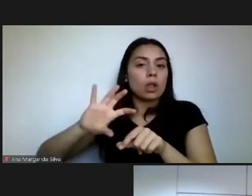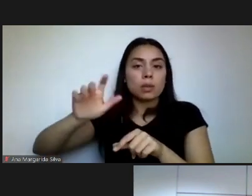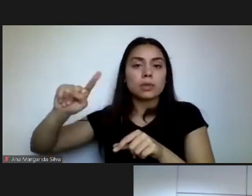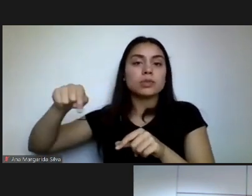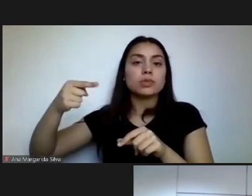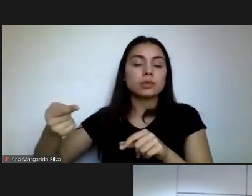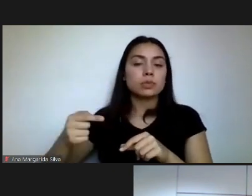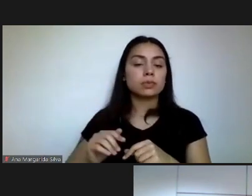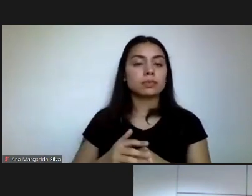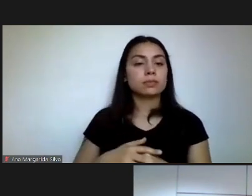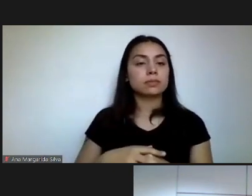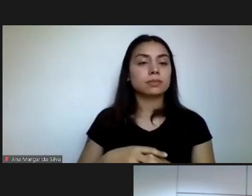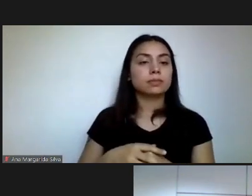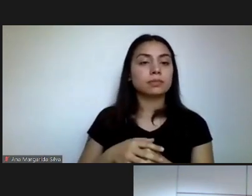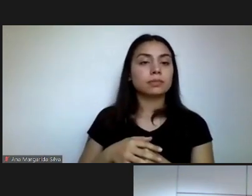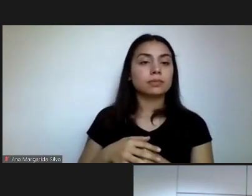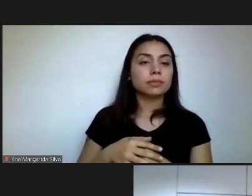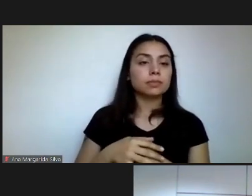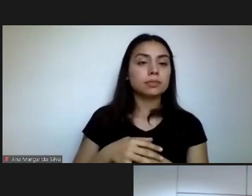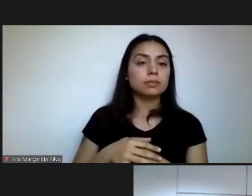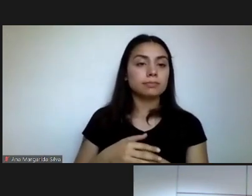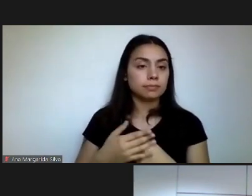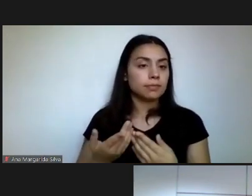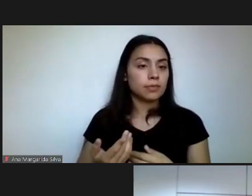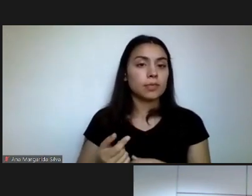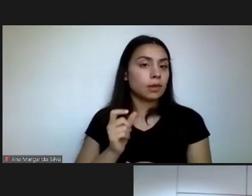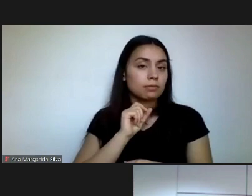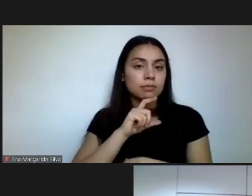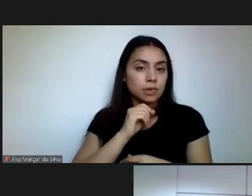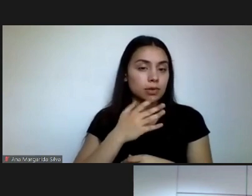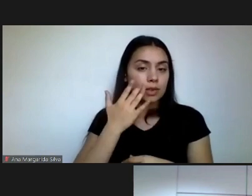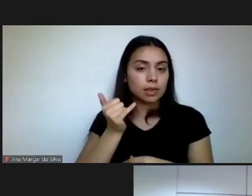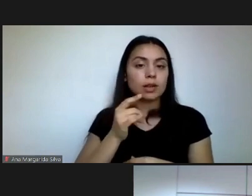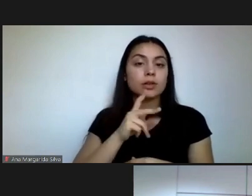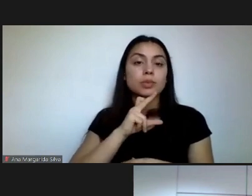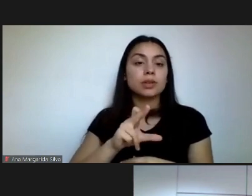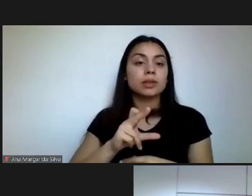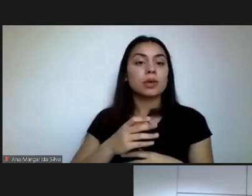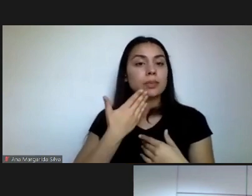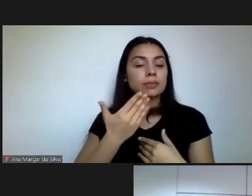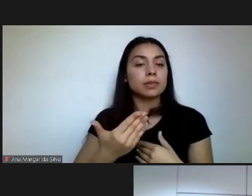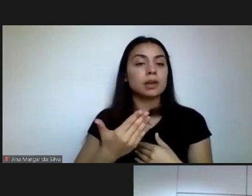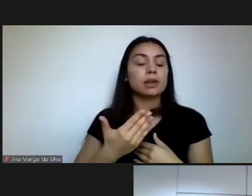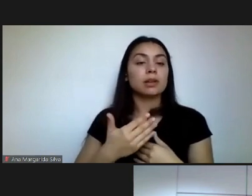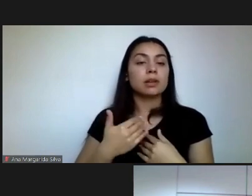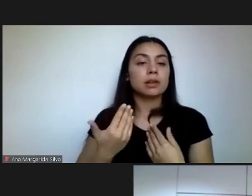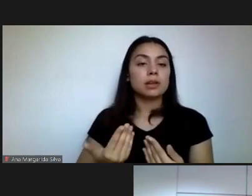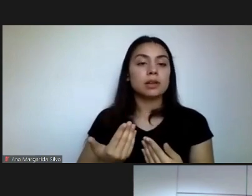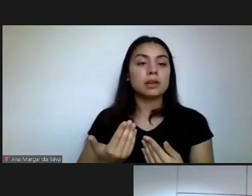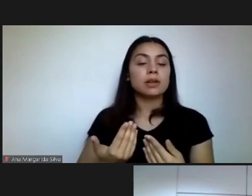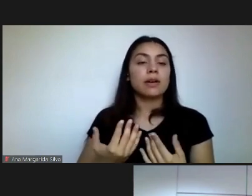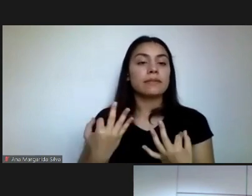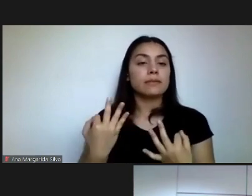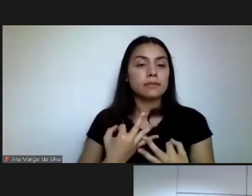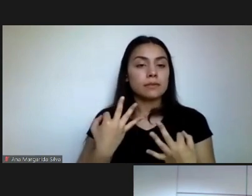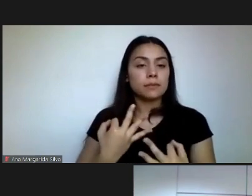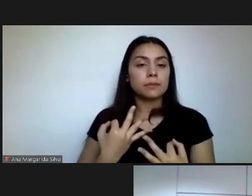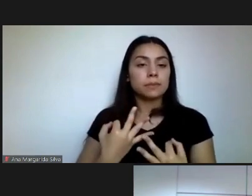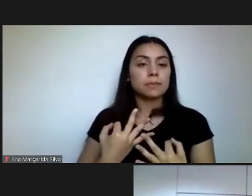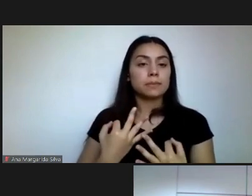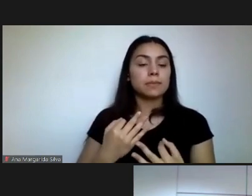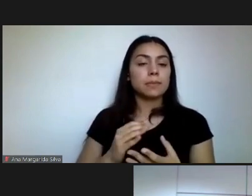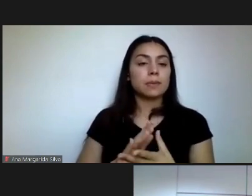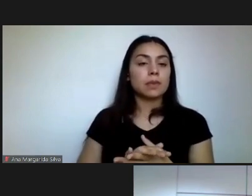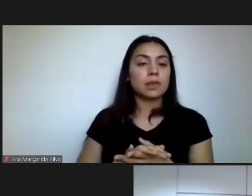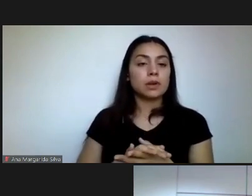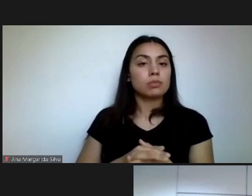nacionalidades. Sim, posso tentar, pelo menos, obrigada. E de facto também só para complementar essa nota que alguém fez da